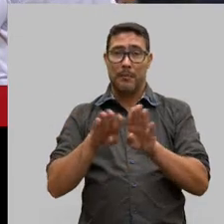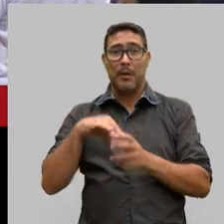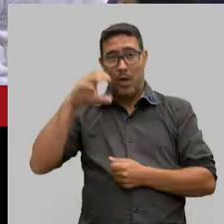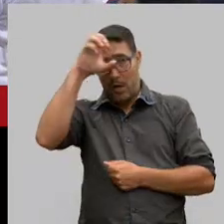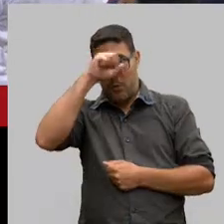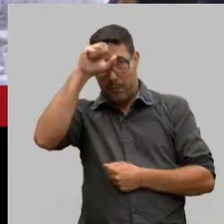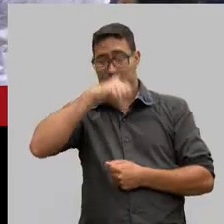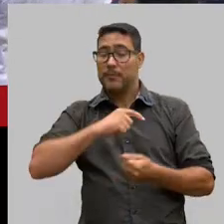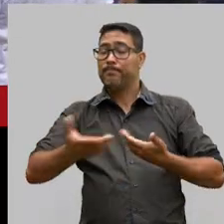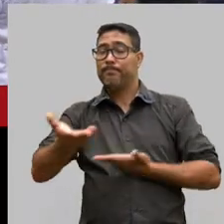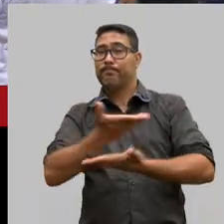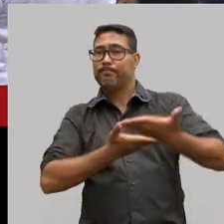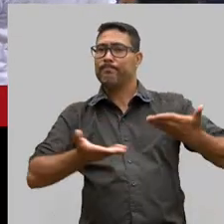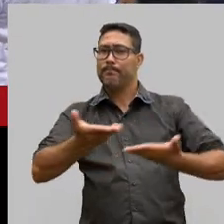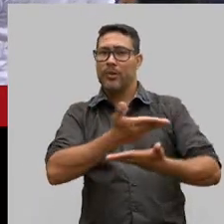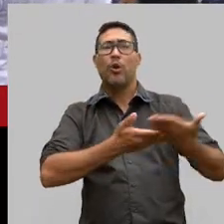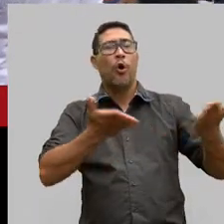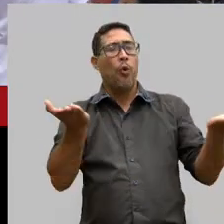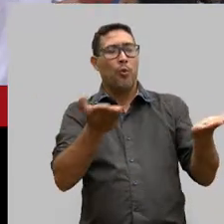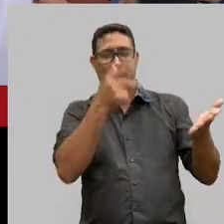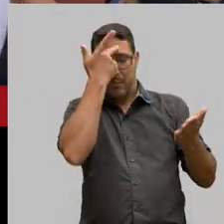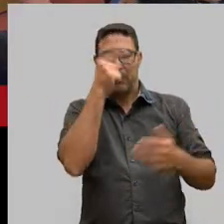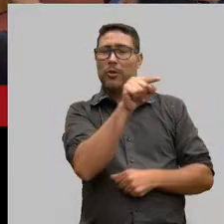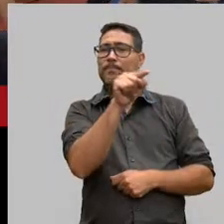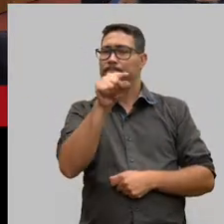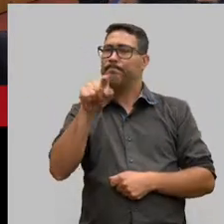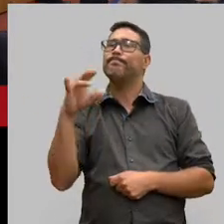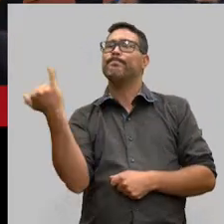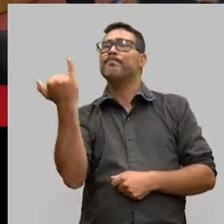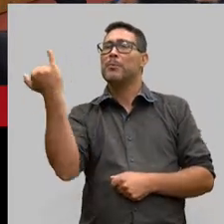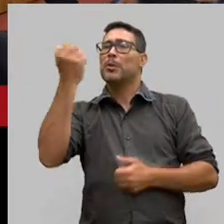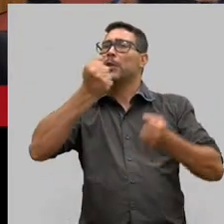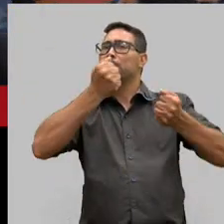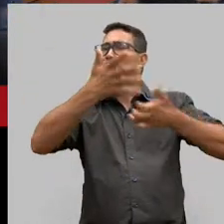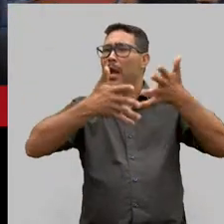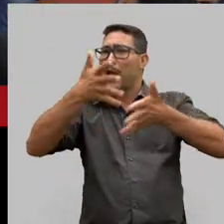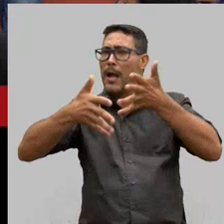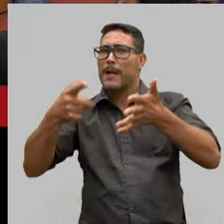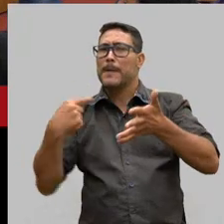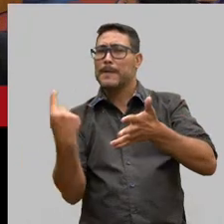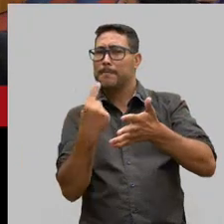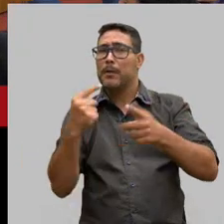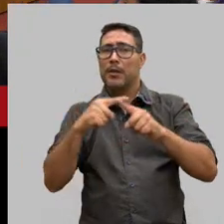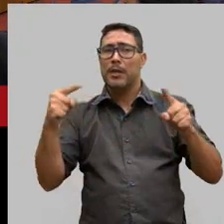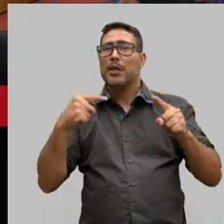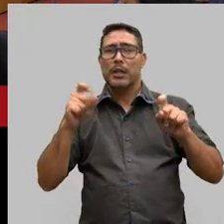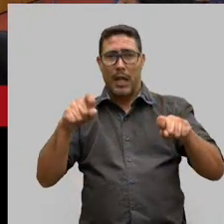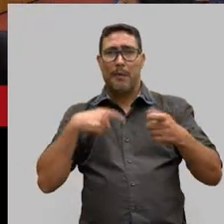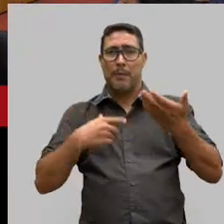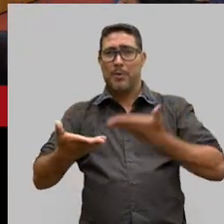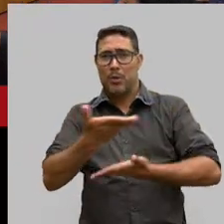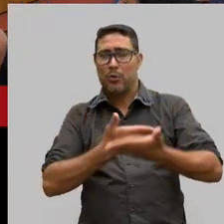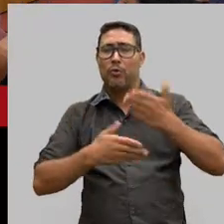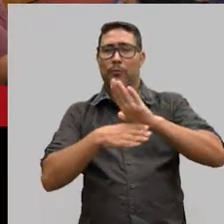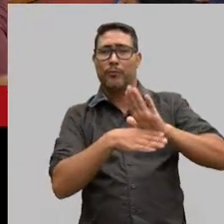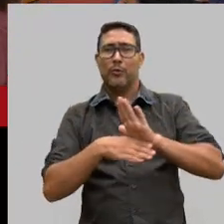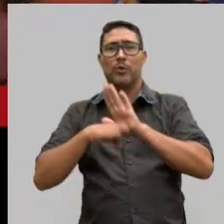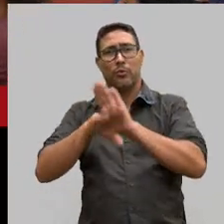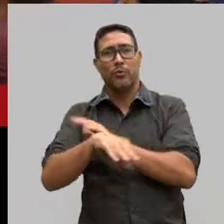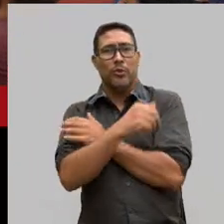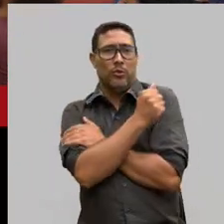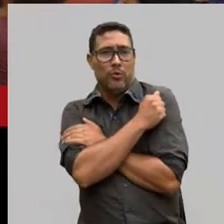grandes nomes aqui hoje eh e poder contribuir um pouco com os nossos alunos